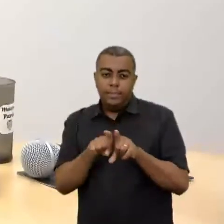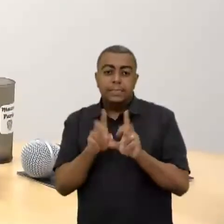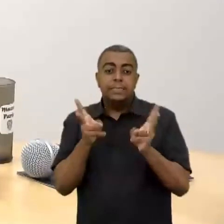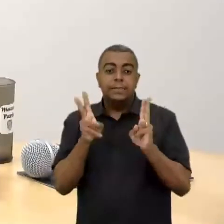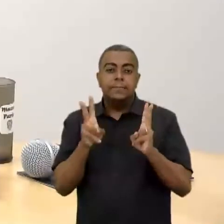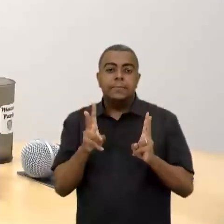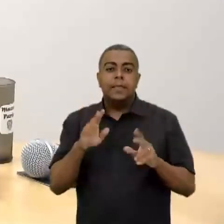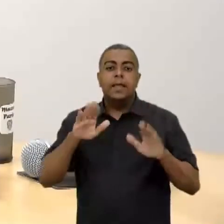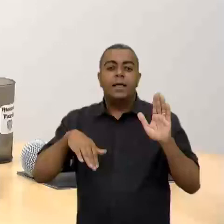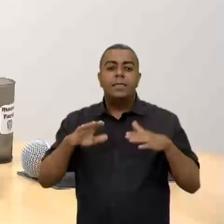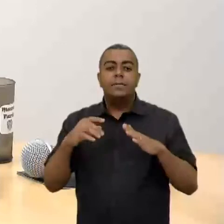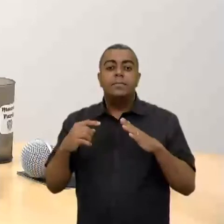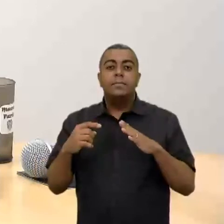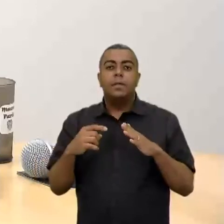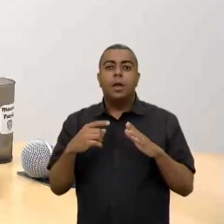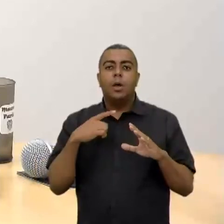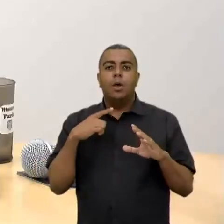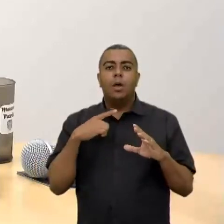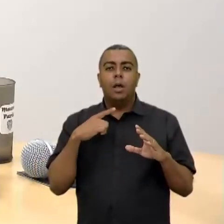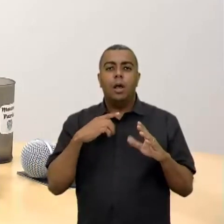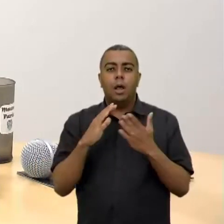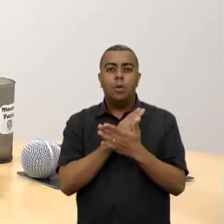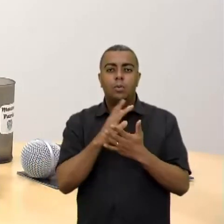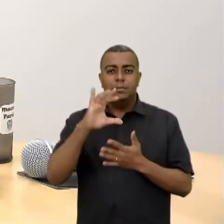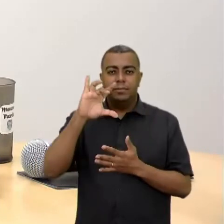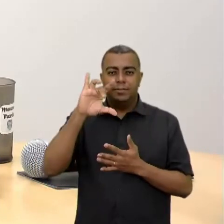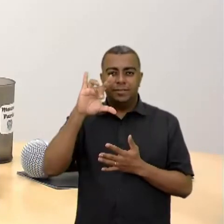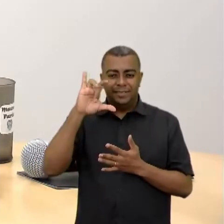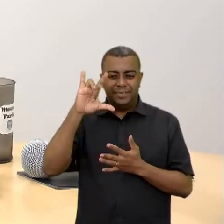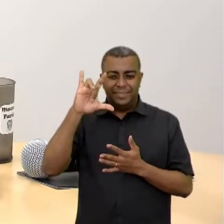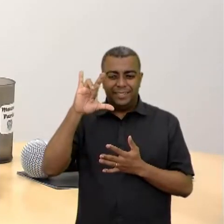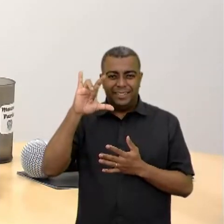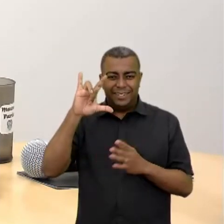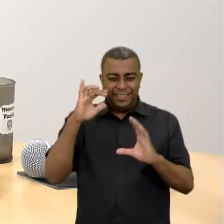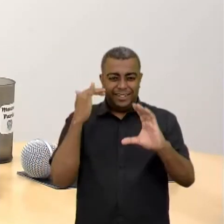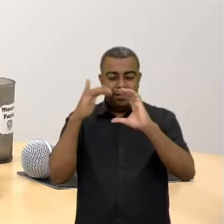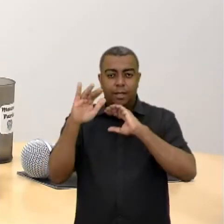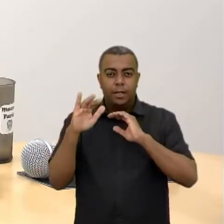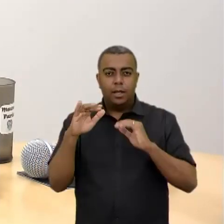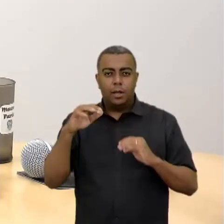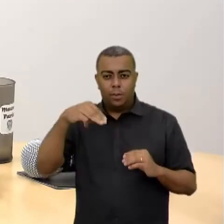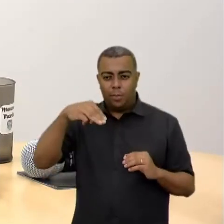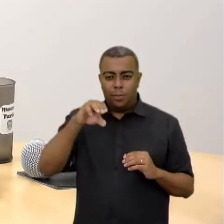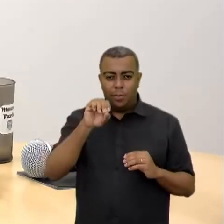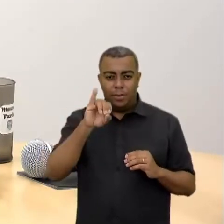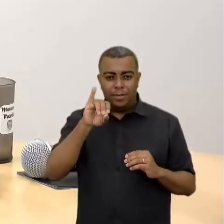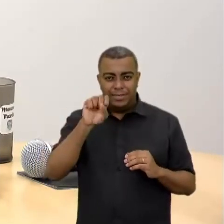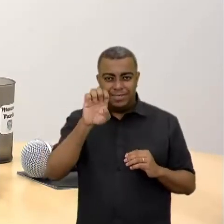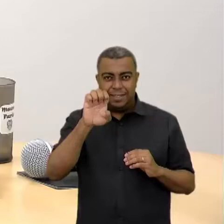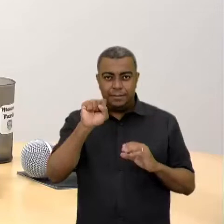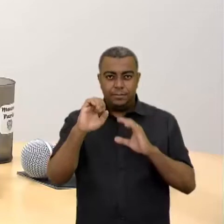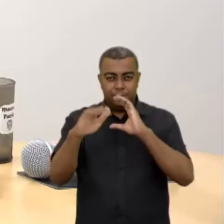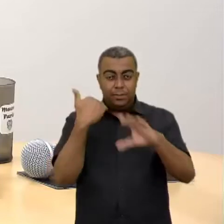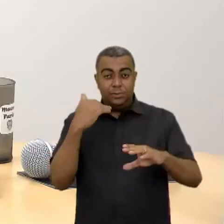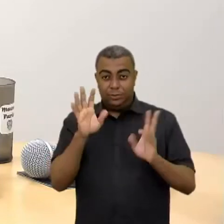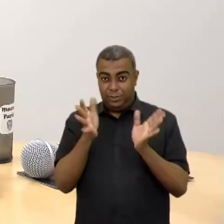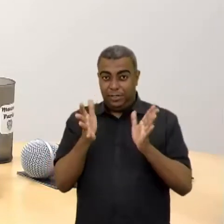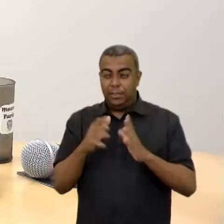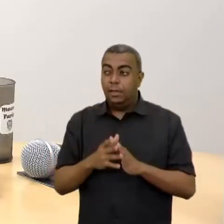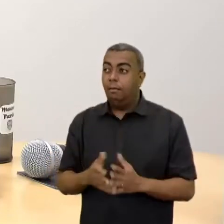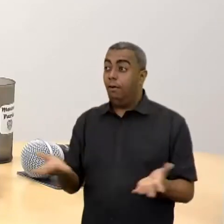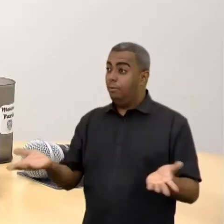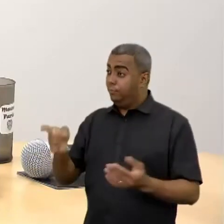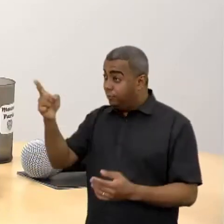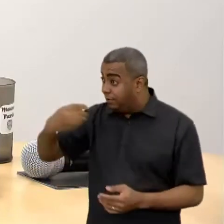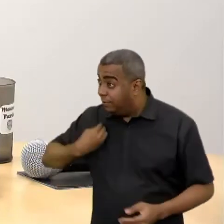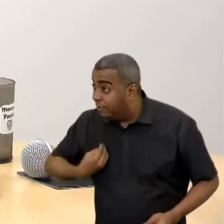tem mandado mensagem no Instagram. Inclusive o Moisés Júnior Vieira, que participa sempre das minhas aulas, mandou já mensagem aqui, falando: